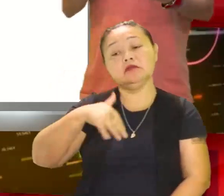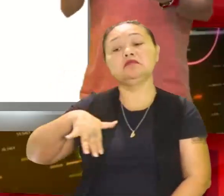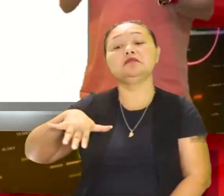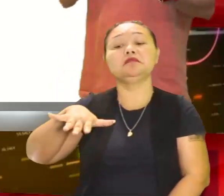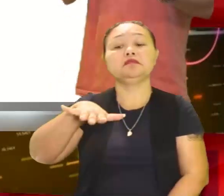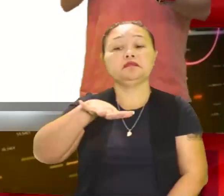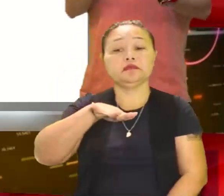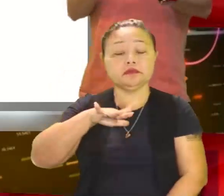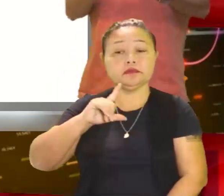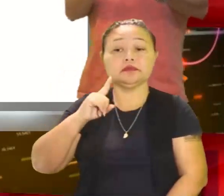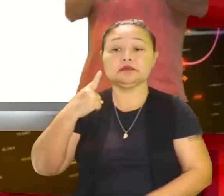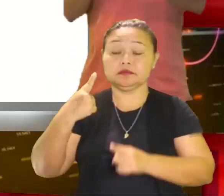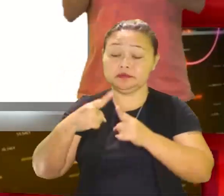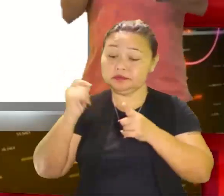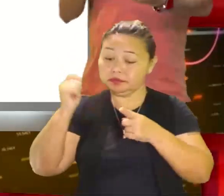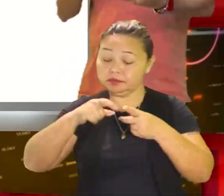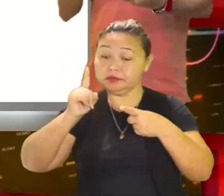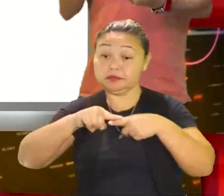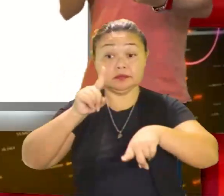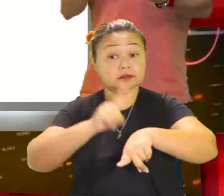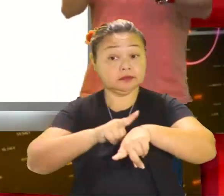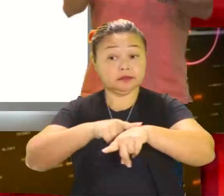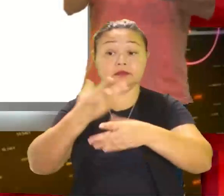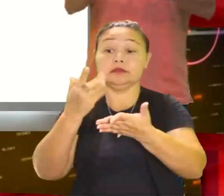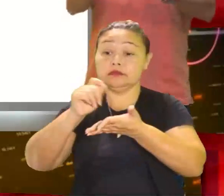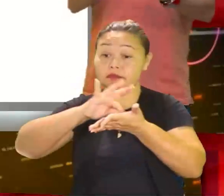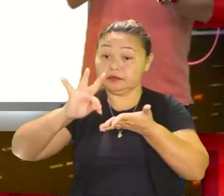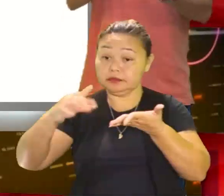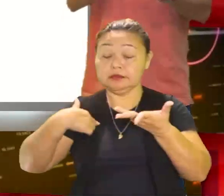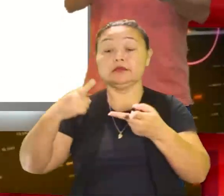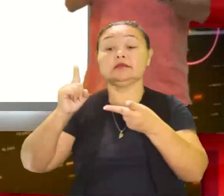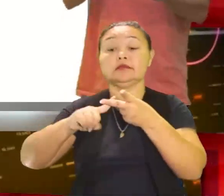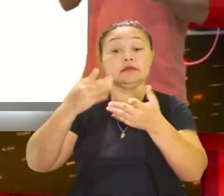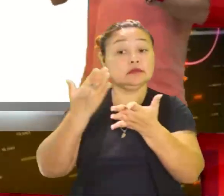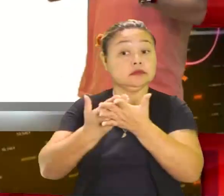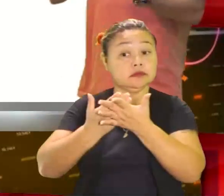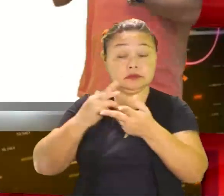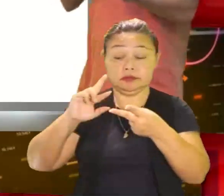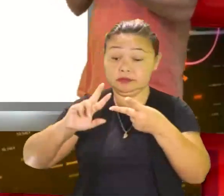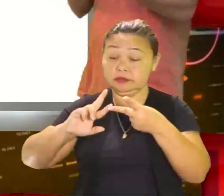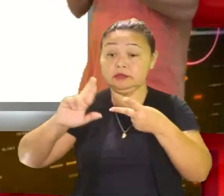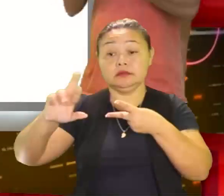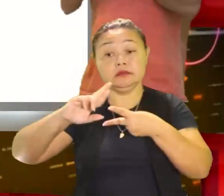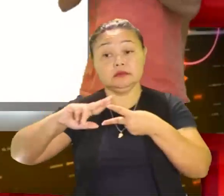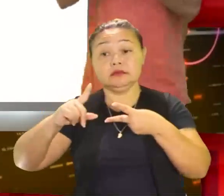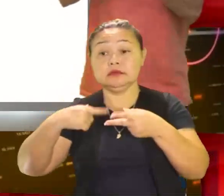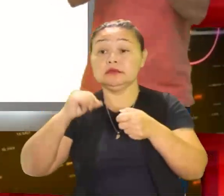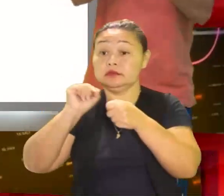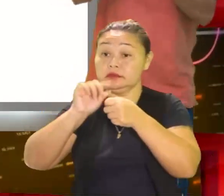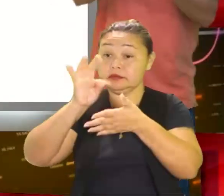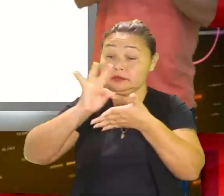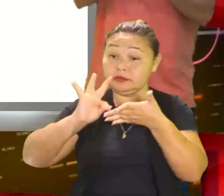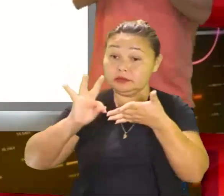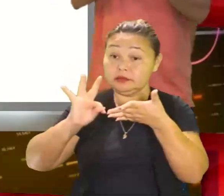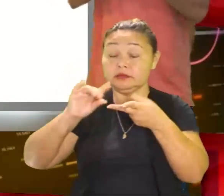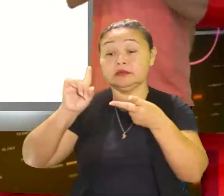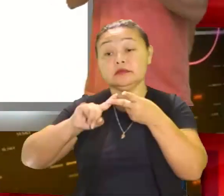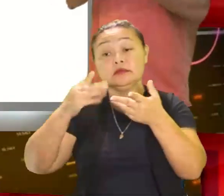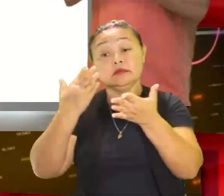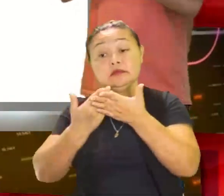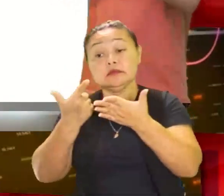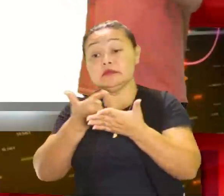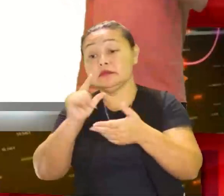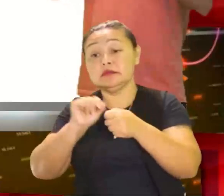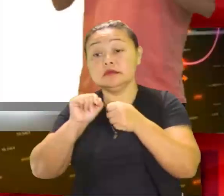parte de tudo, porque dá tempo de fazer tarefa, dá tempo de estudar, que não é a mesma coisa, não é. Fazer tarefa é uma